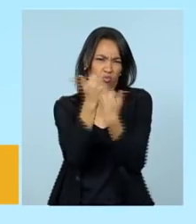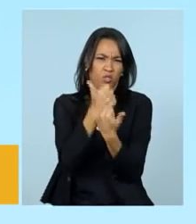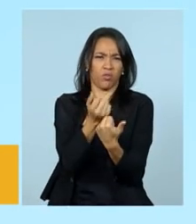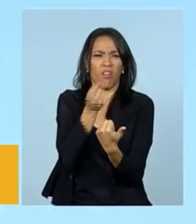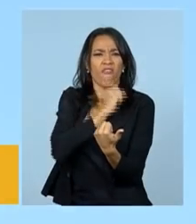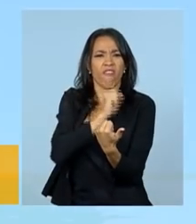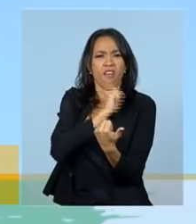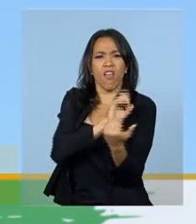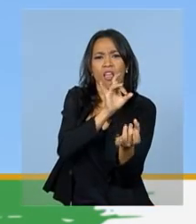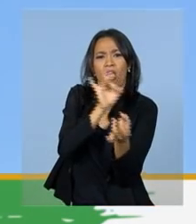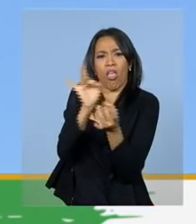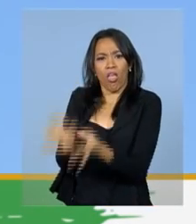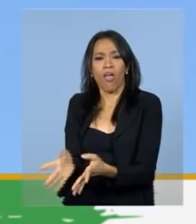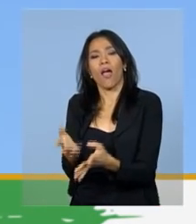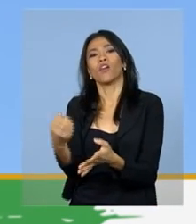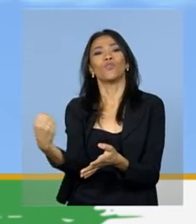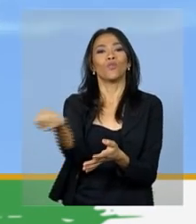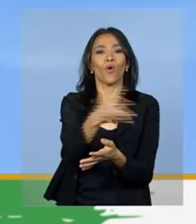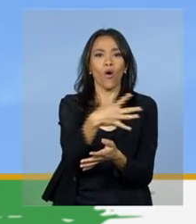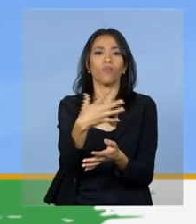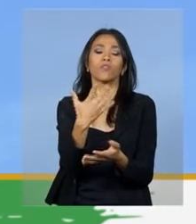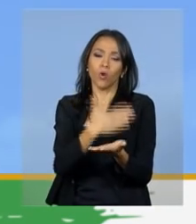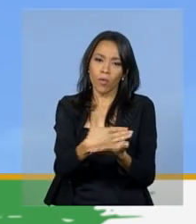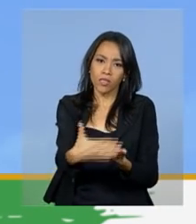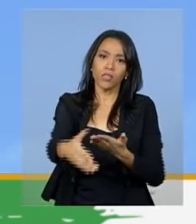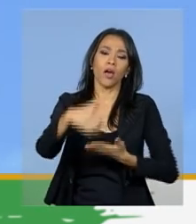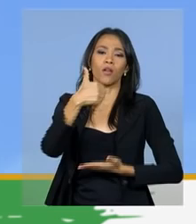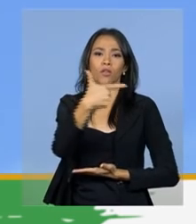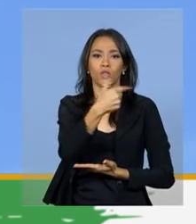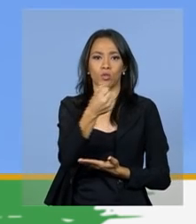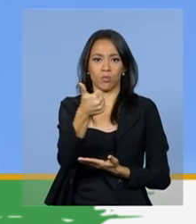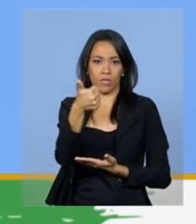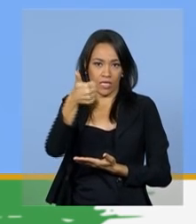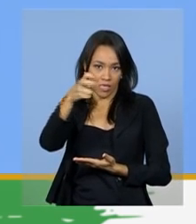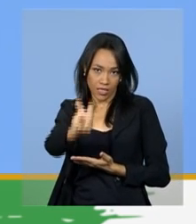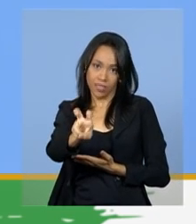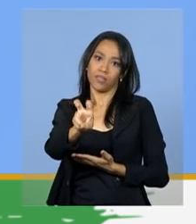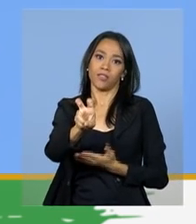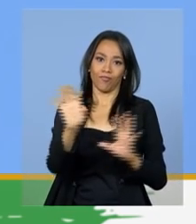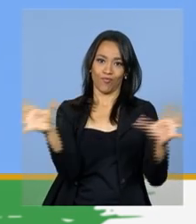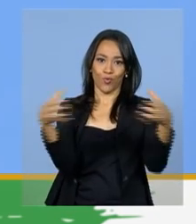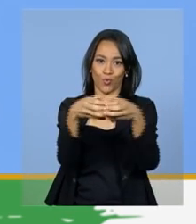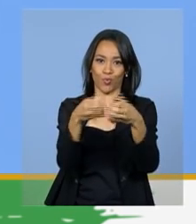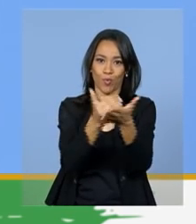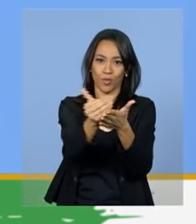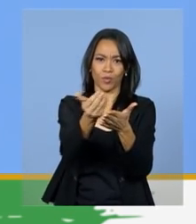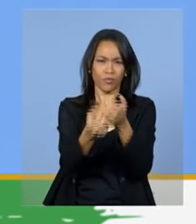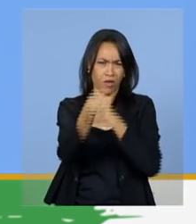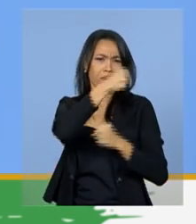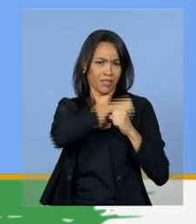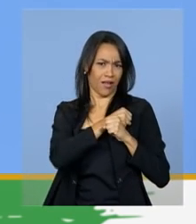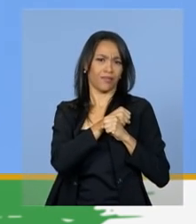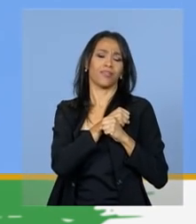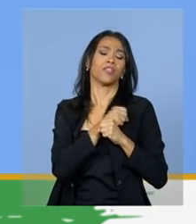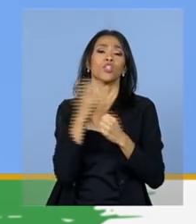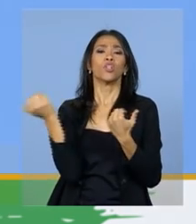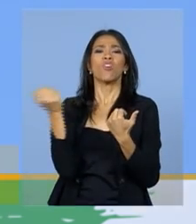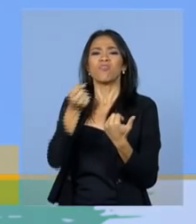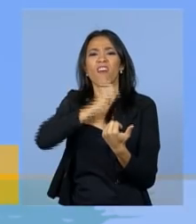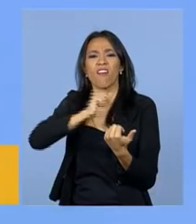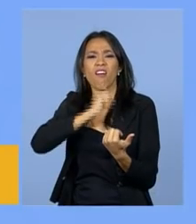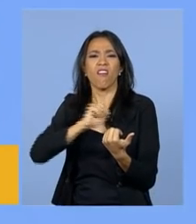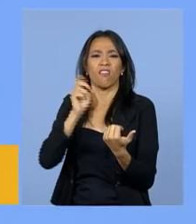Major? Sim, eles estrearam em 2015 na formatura do Espadim da Turma Jaguar, ano passado. Eles substituíram os